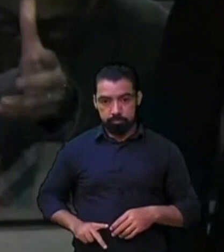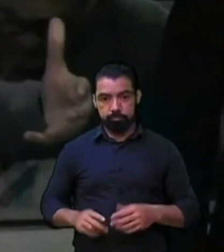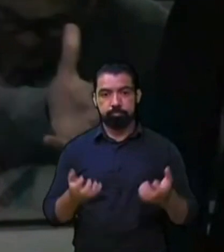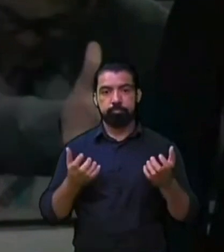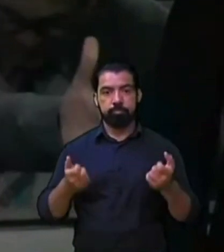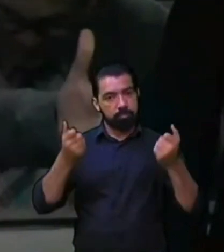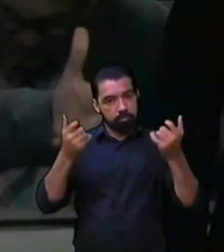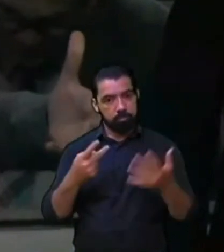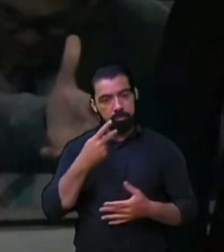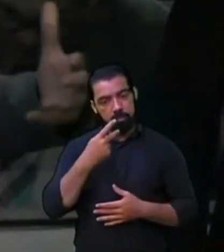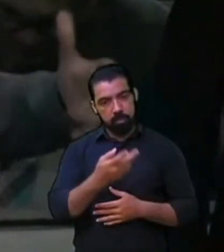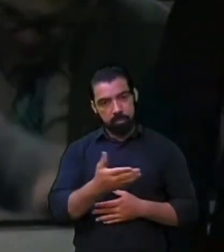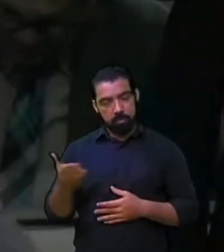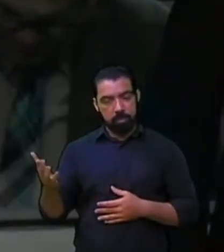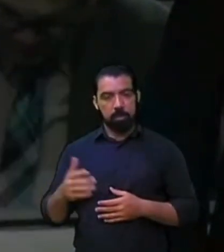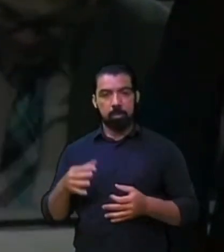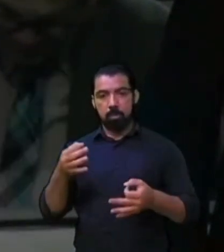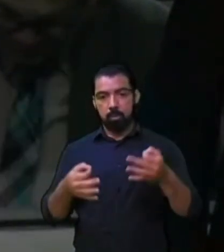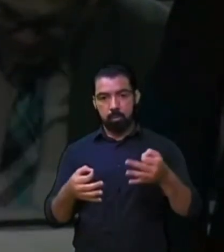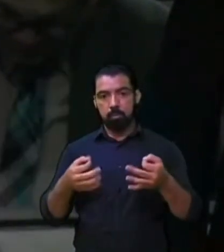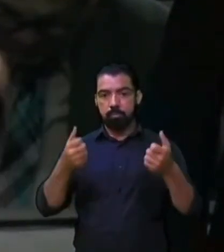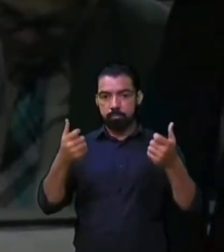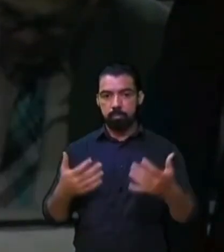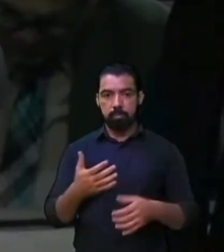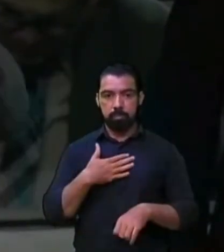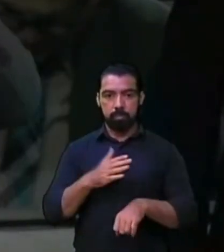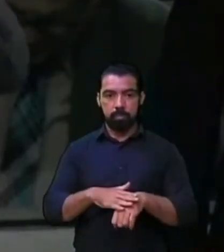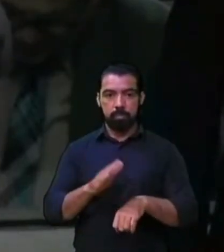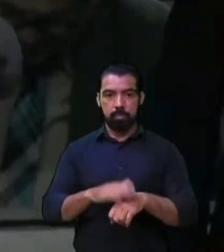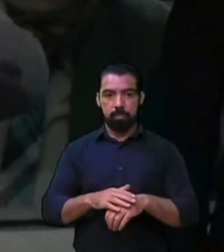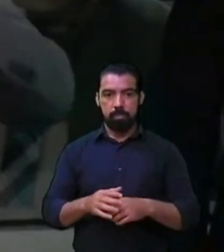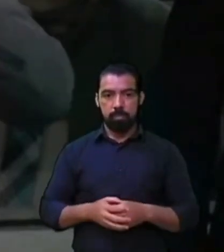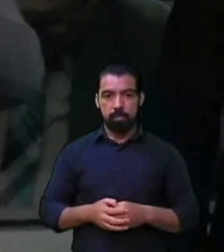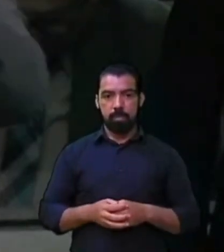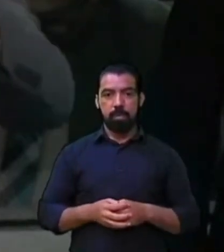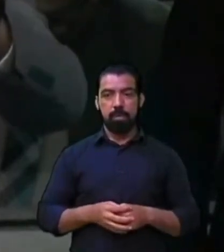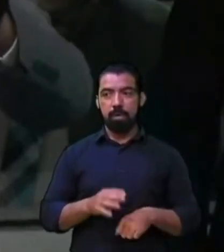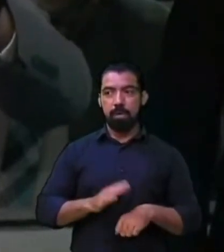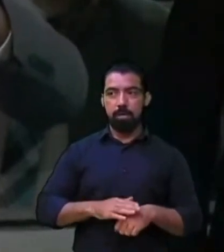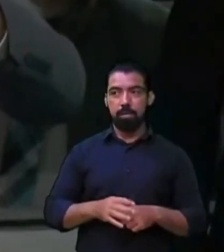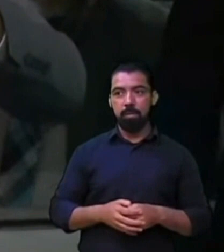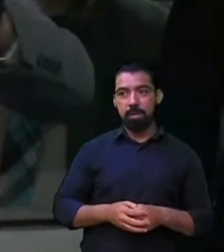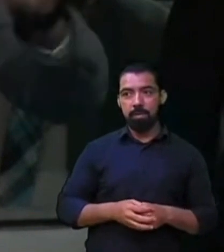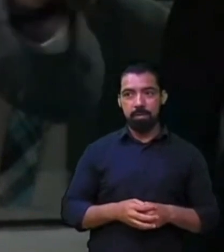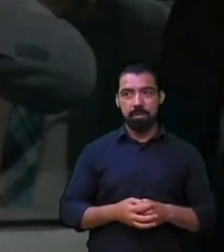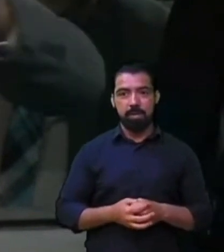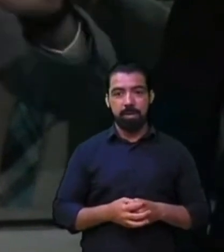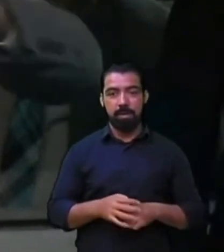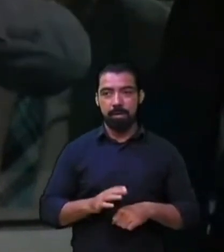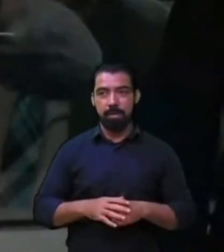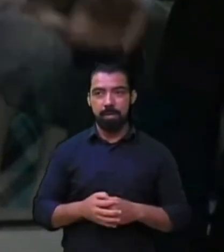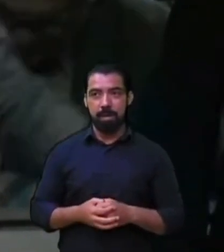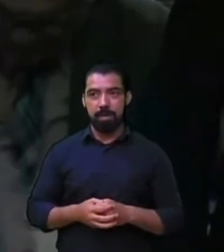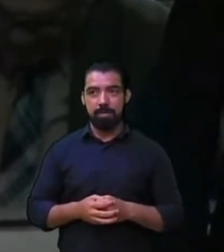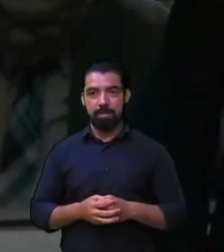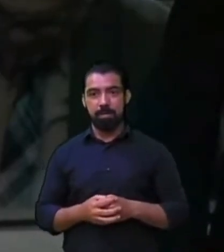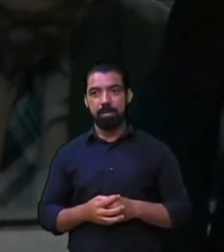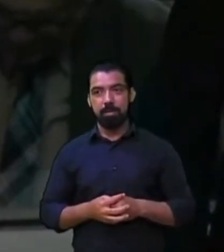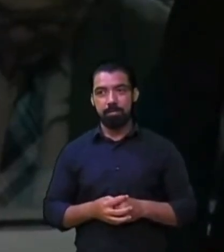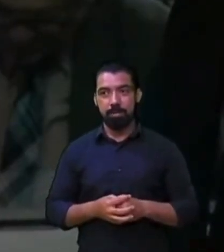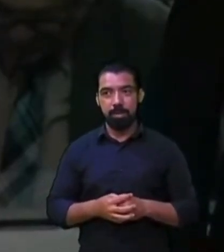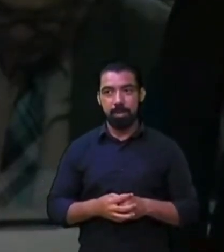gostaria de falar como justificativa de voto não é ódio não é rancor não é vingança não é nenhum tipo de mau